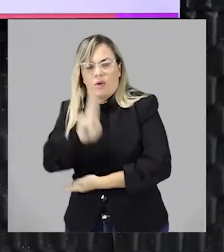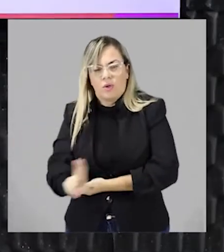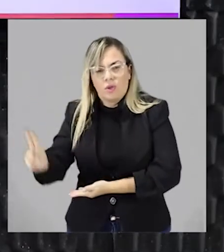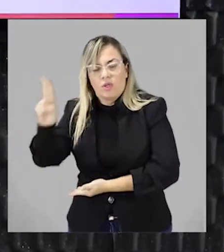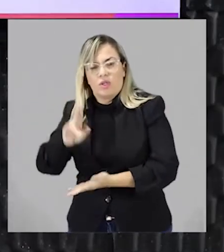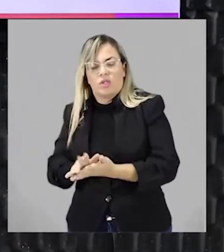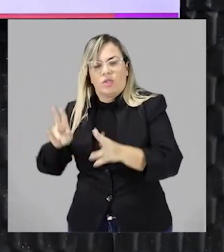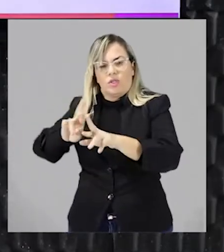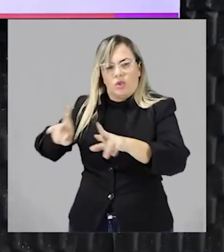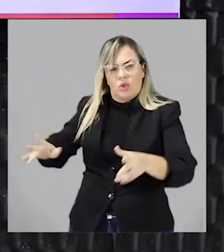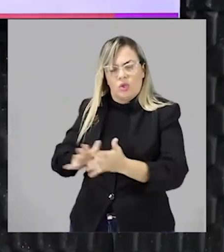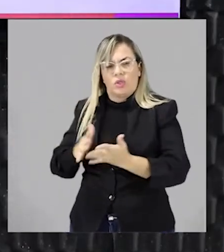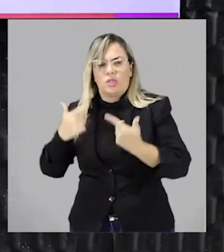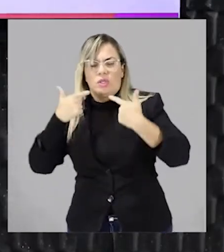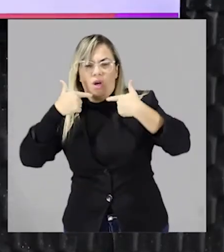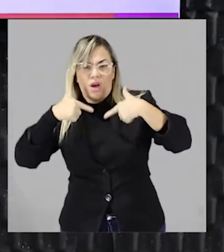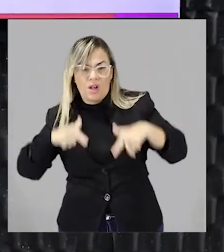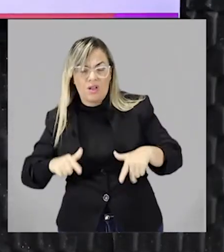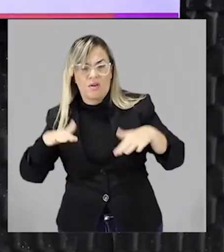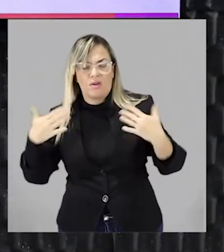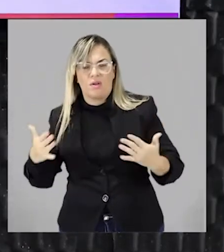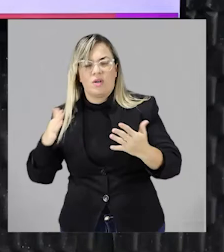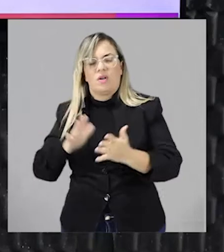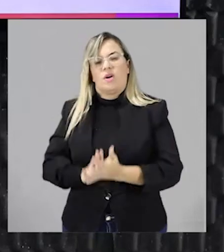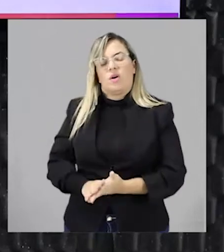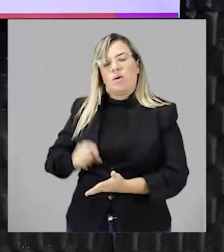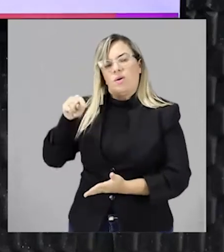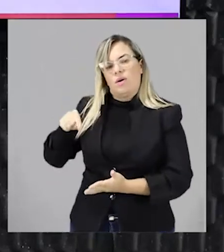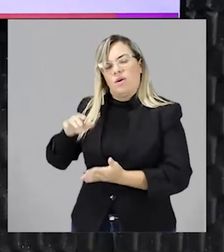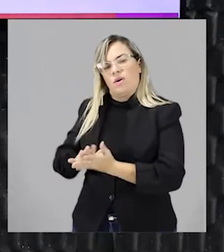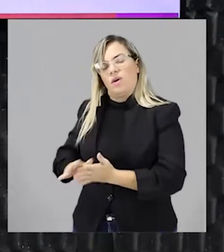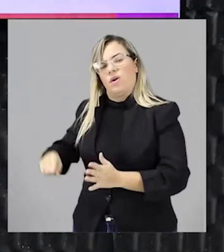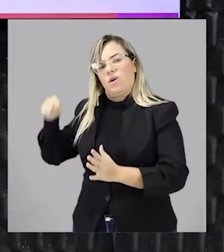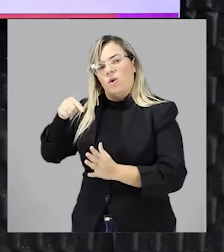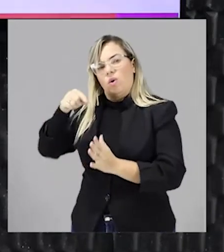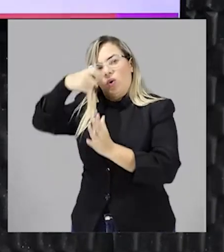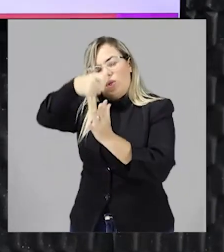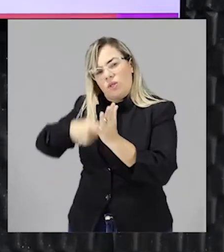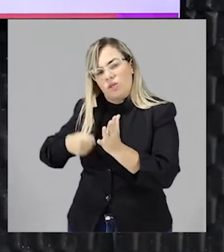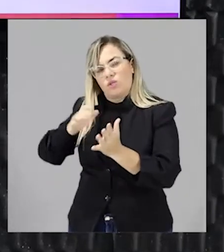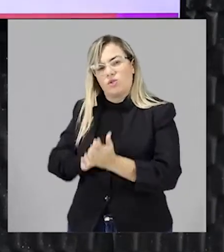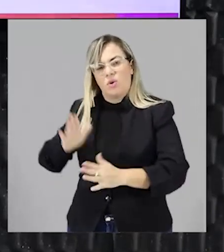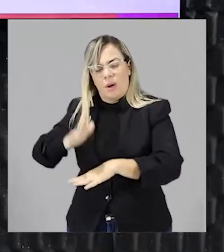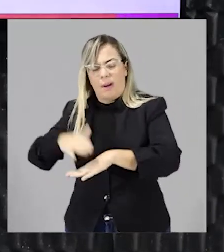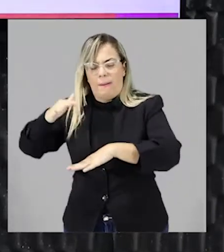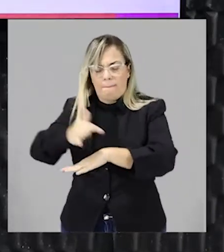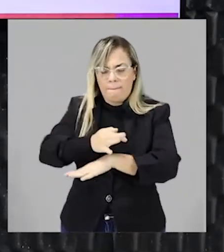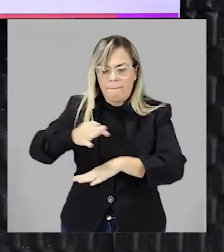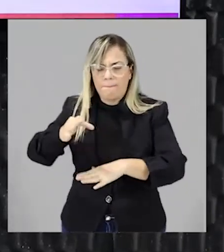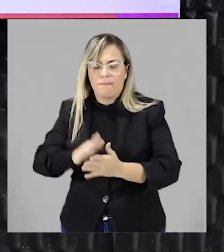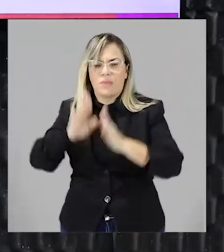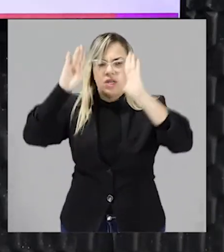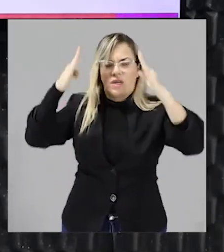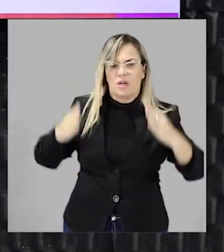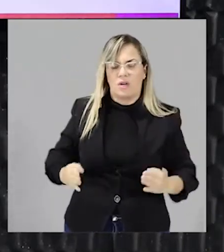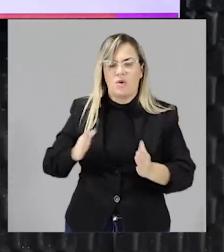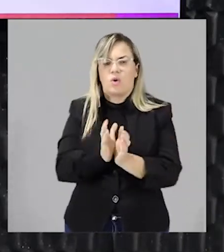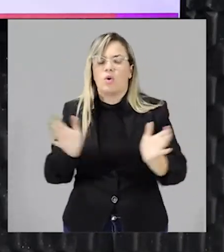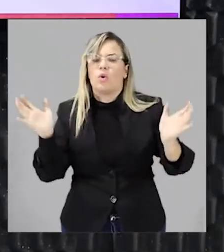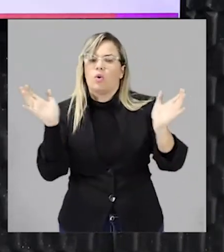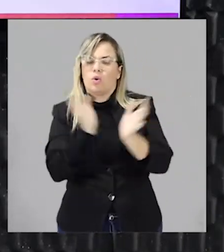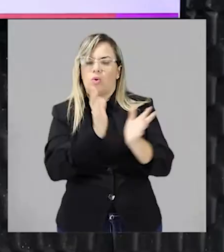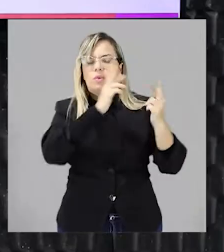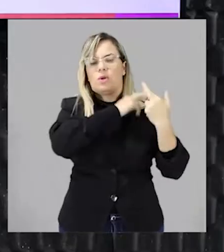uma outra linguagem. Mas aqui nós estamos fazendo um texto mais formal, que será analisado por uma banca. Então,